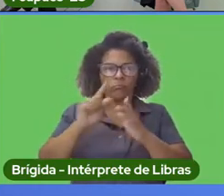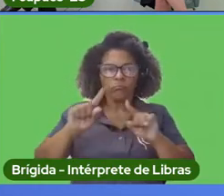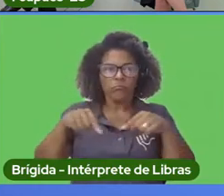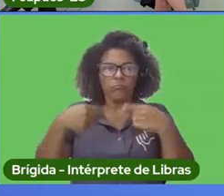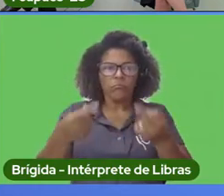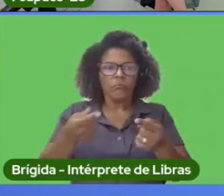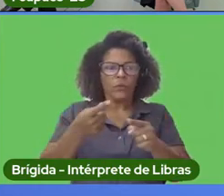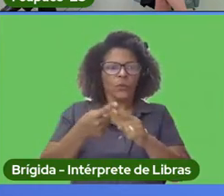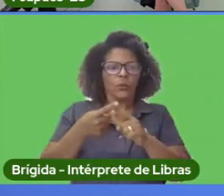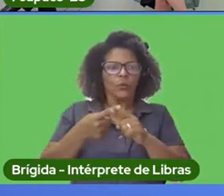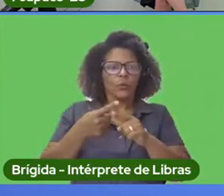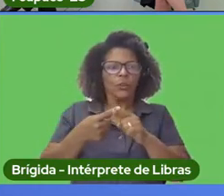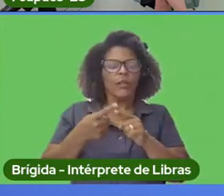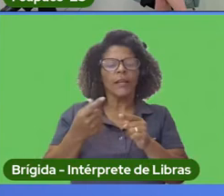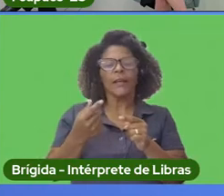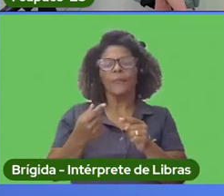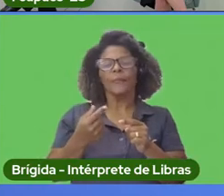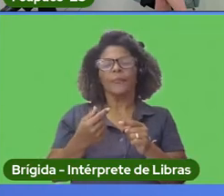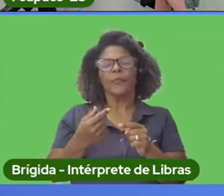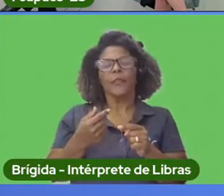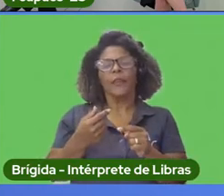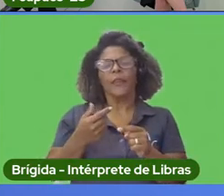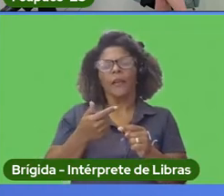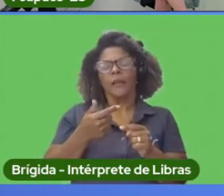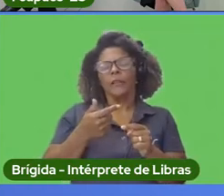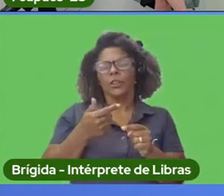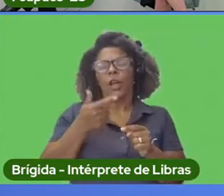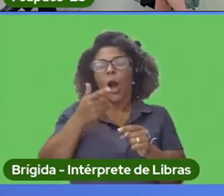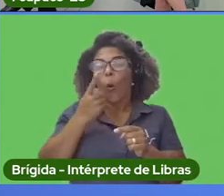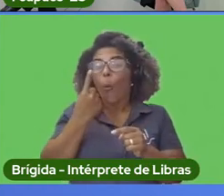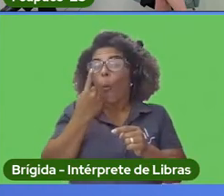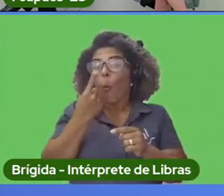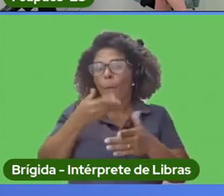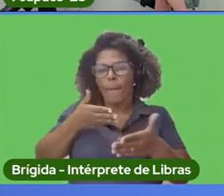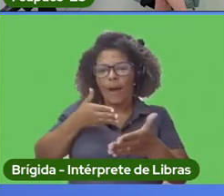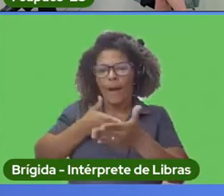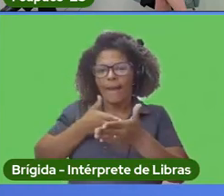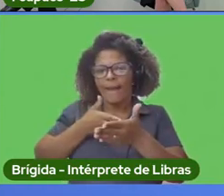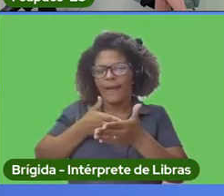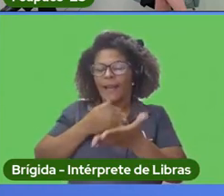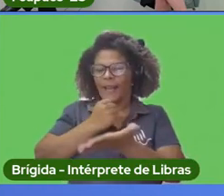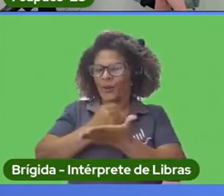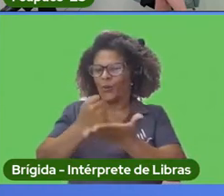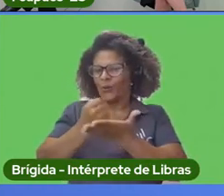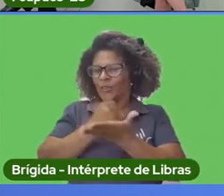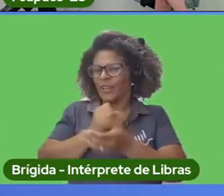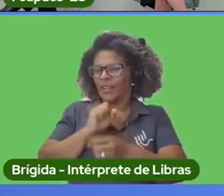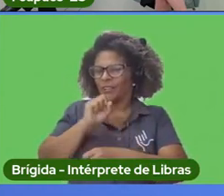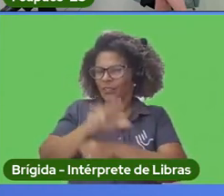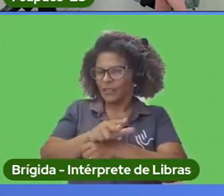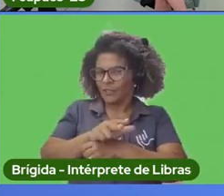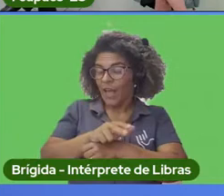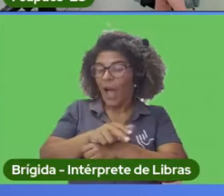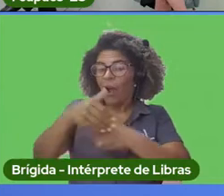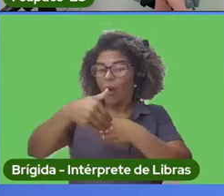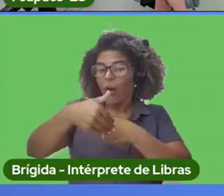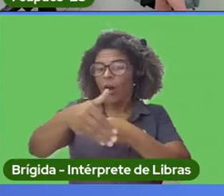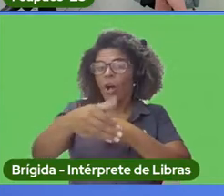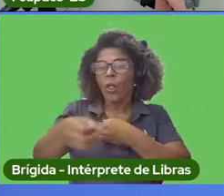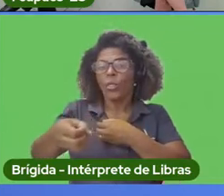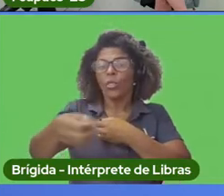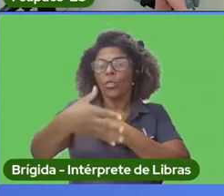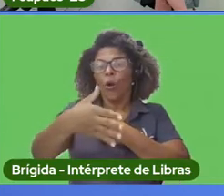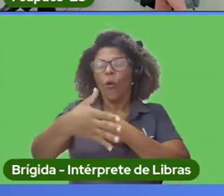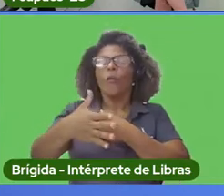gente sabe que venceu uma das barreiras, né, a contratação. Agora começa um novo capítulo e vão ser